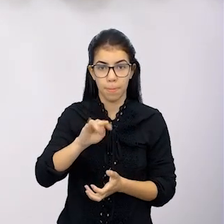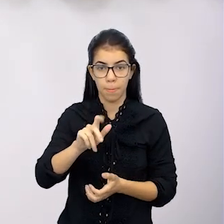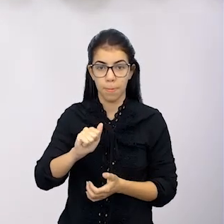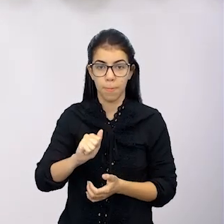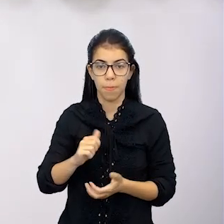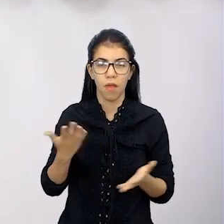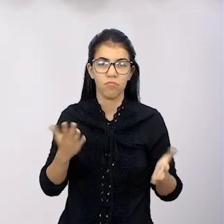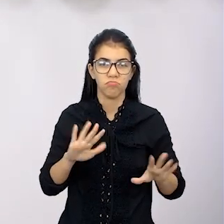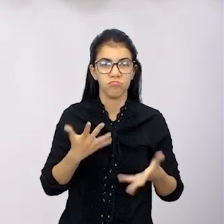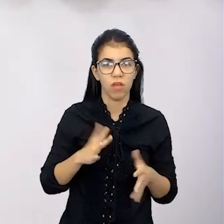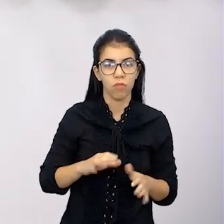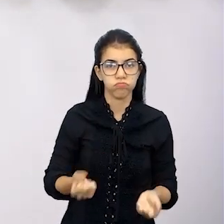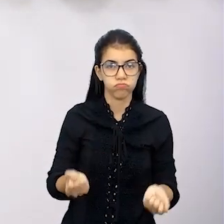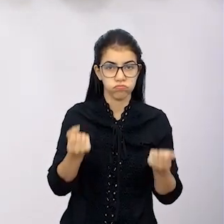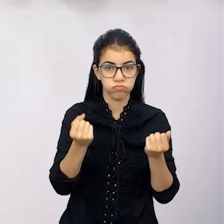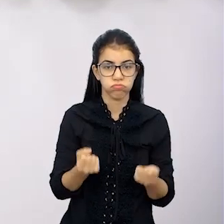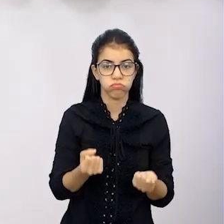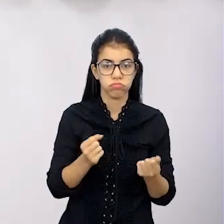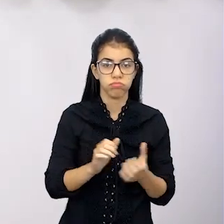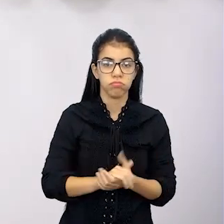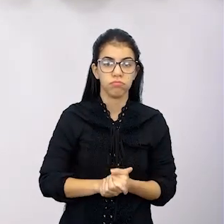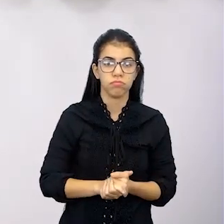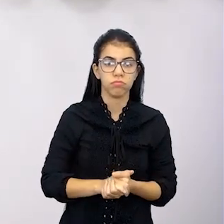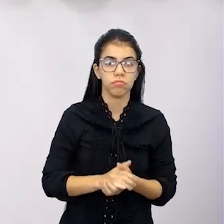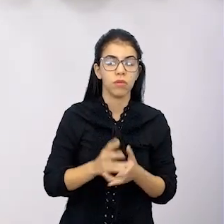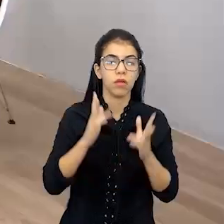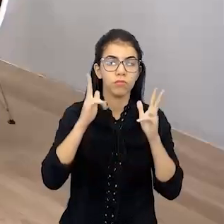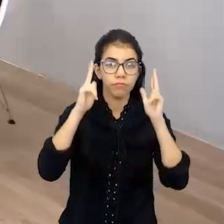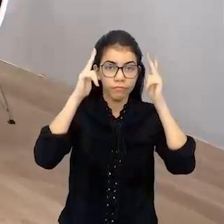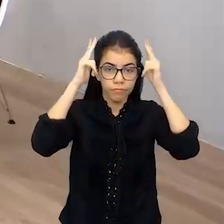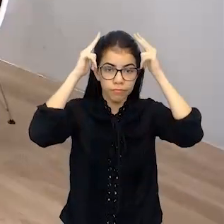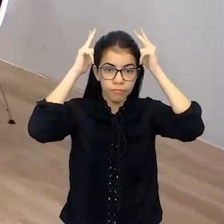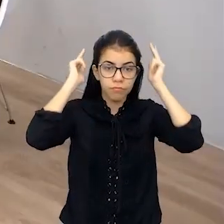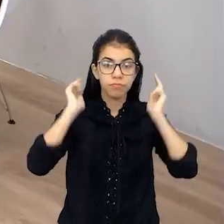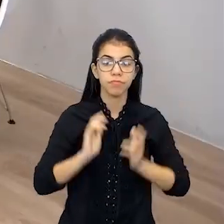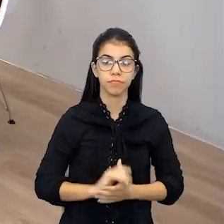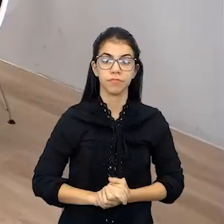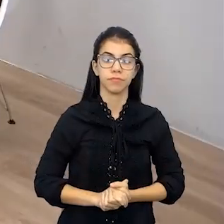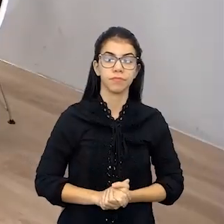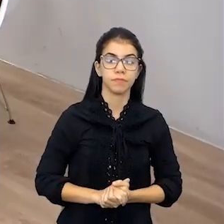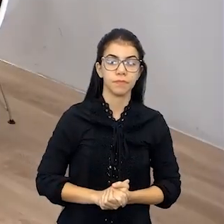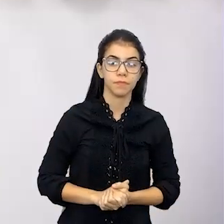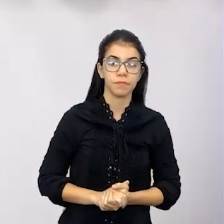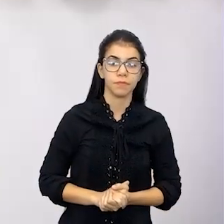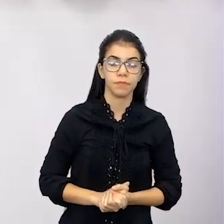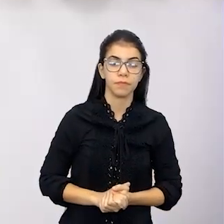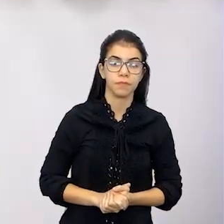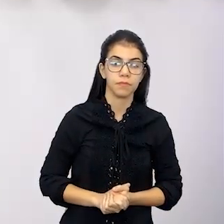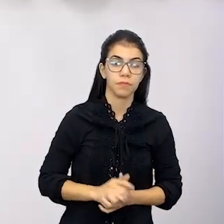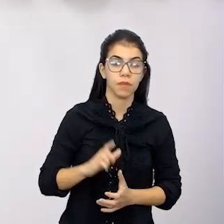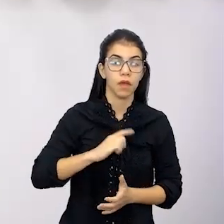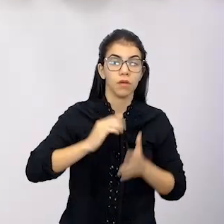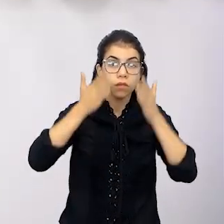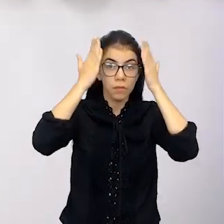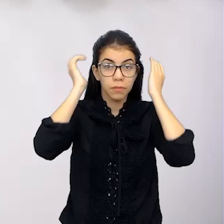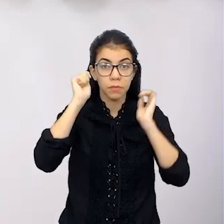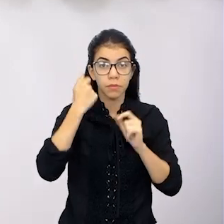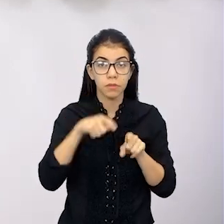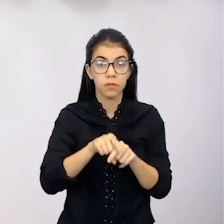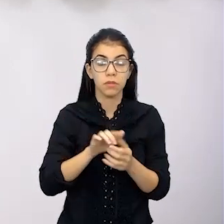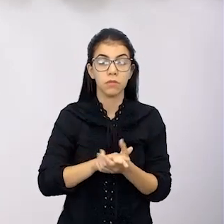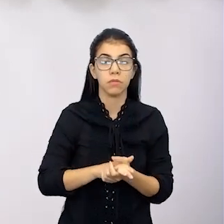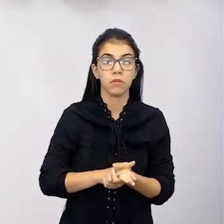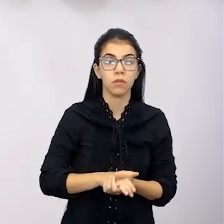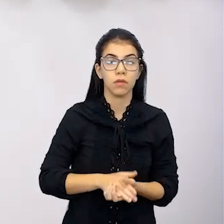dela. Hoje eu devo estar com uns 3 quilos a menos que eu cortei o cabelo, né? Ontem estava gigantão. Ótimo, né? Tenho cabelo castanho, olhos castanhos, estou vestindo